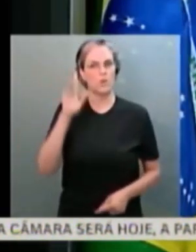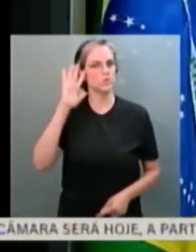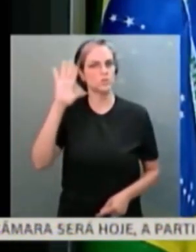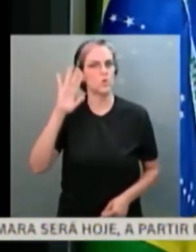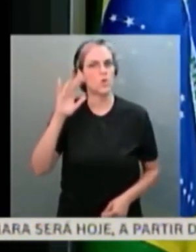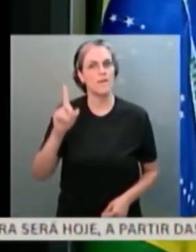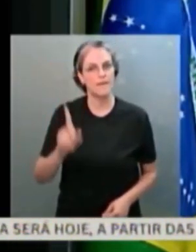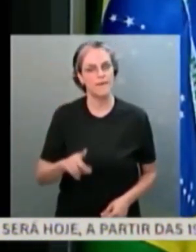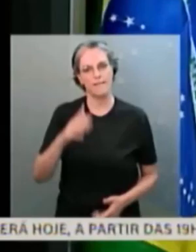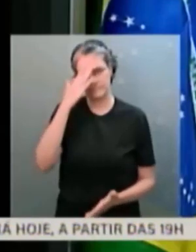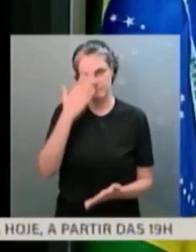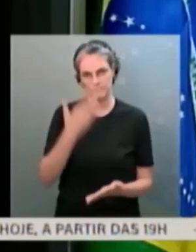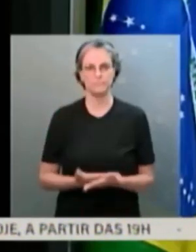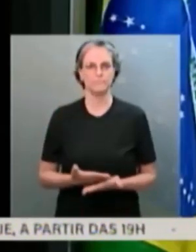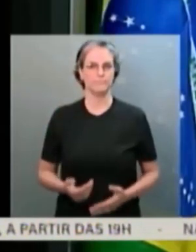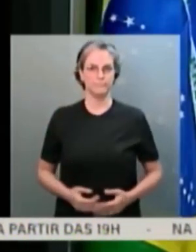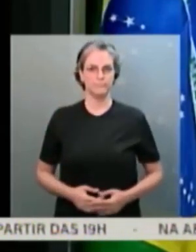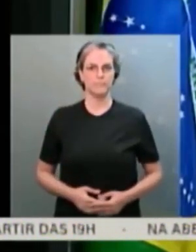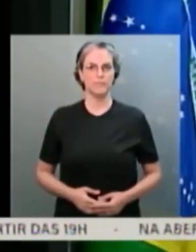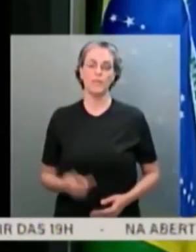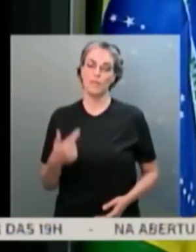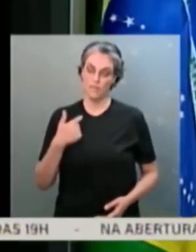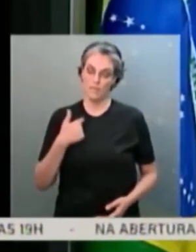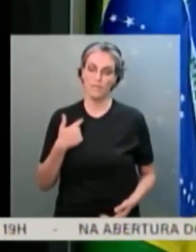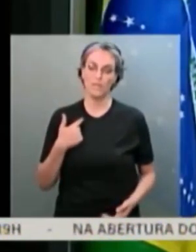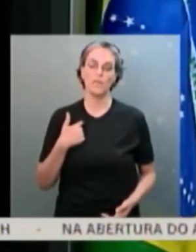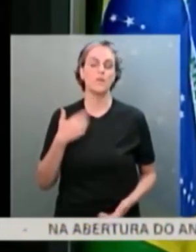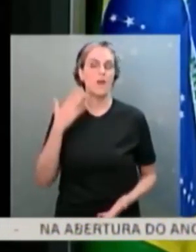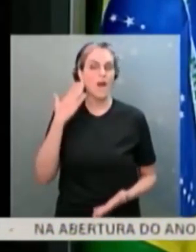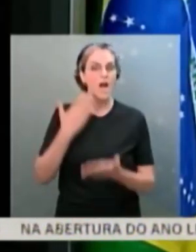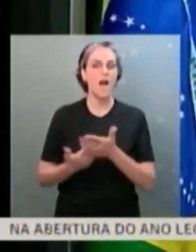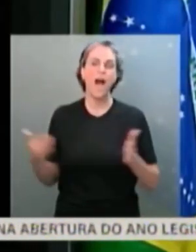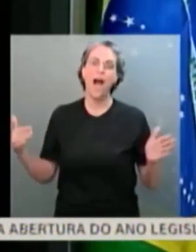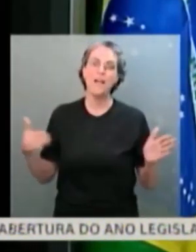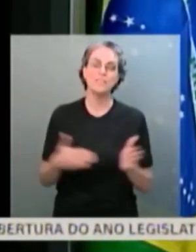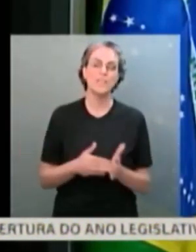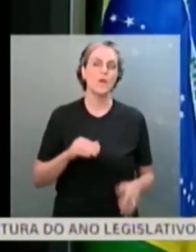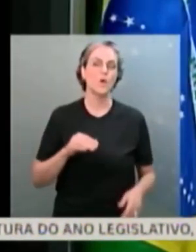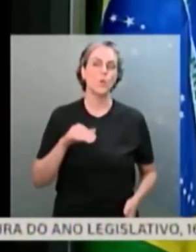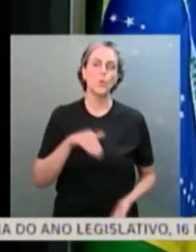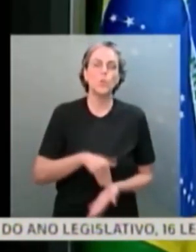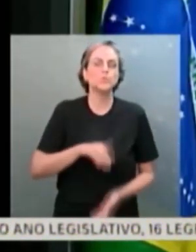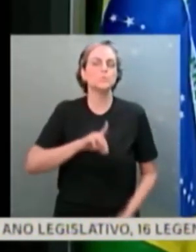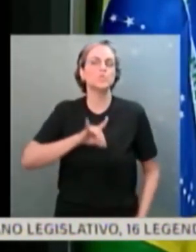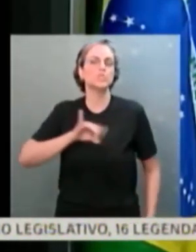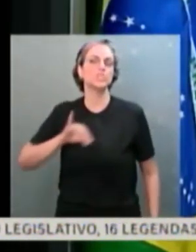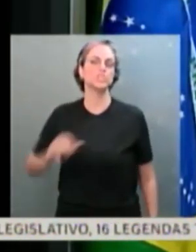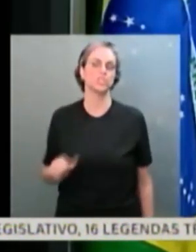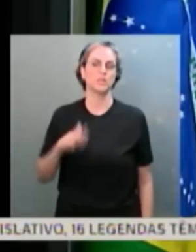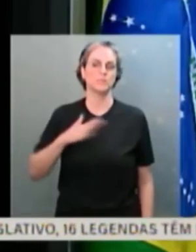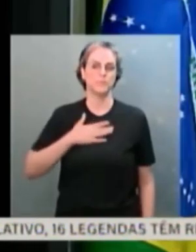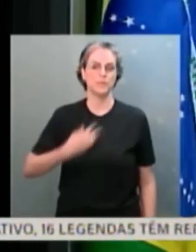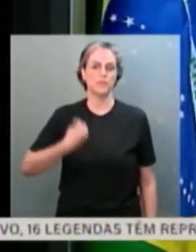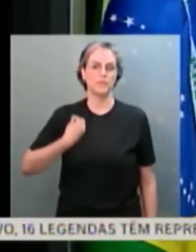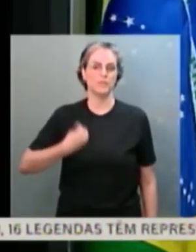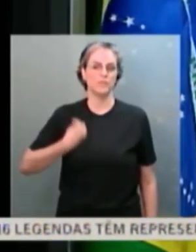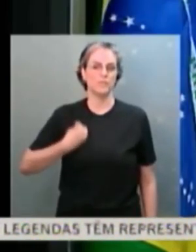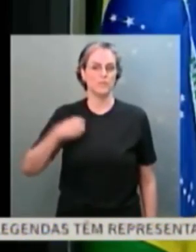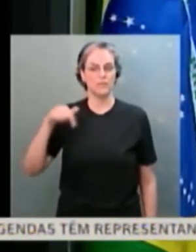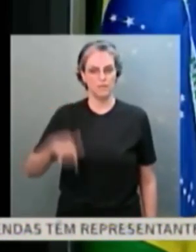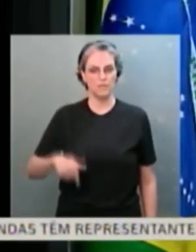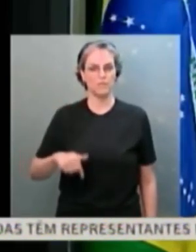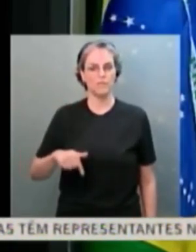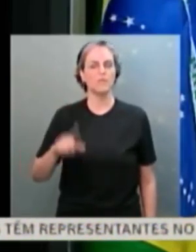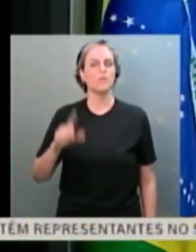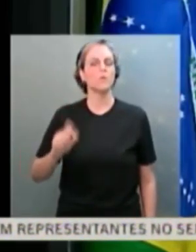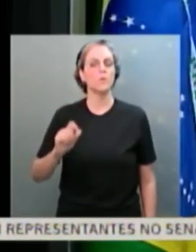crença. Eu acredito e acreditarei até o último dia em que viver. Na grandeza do Senado Federal,